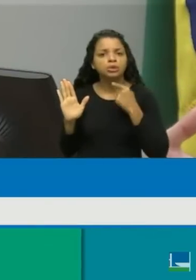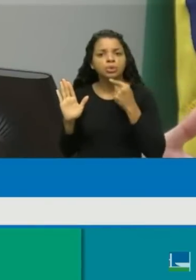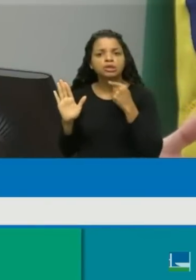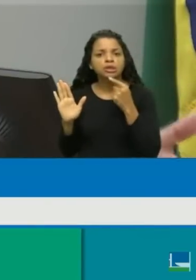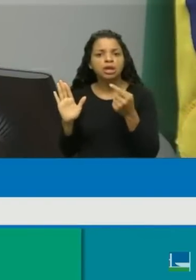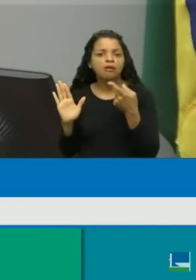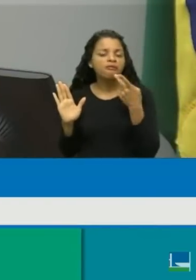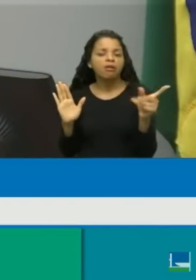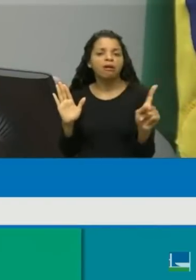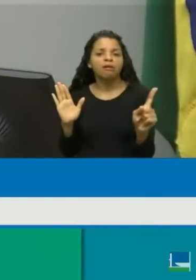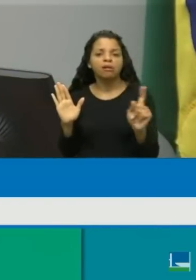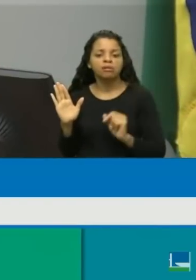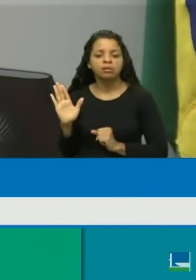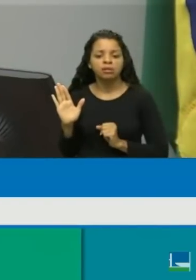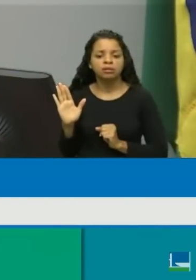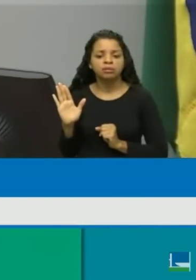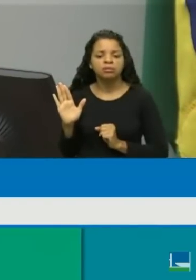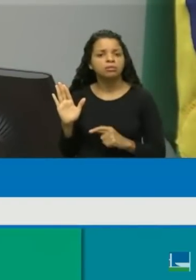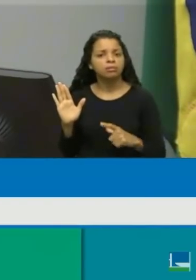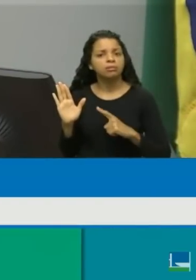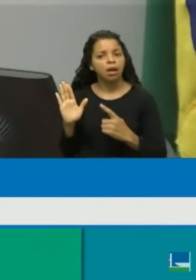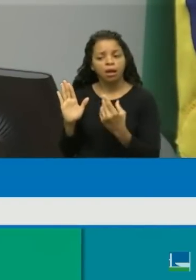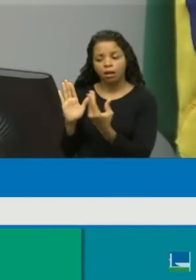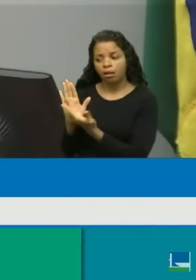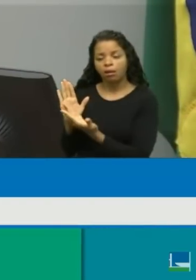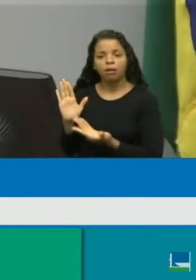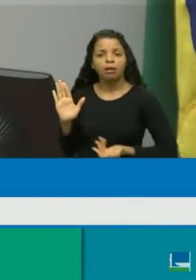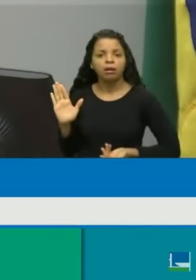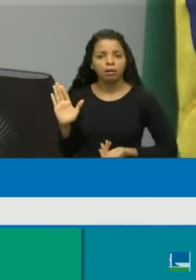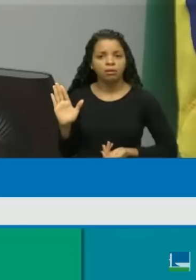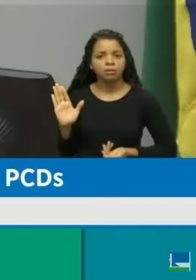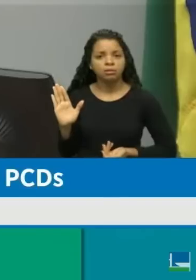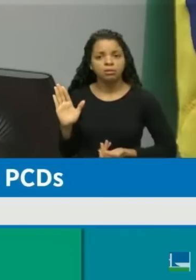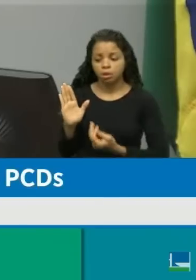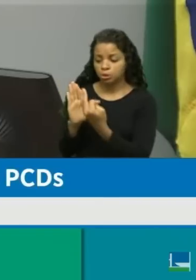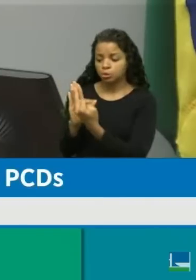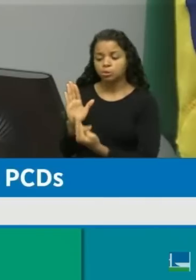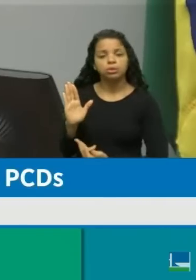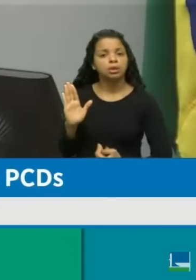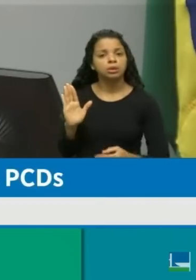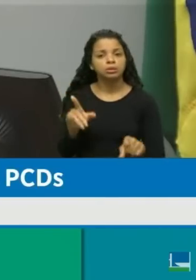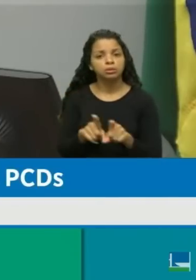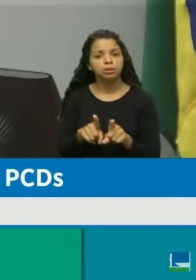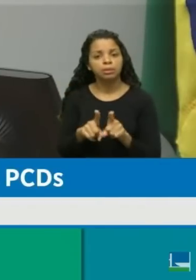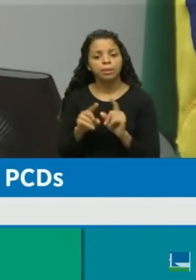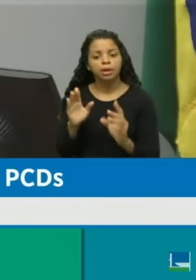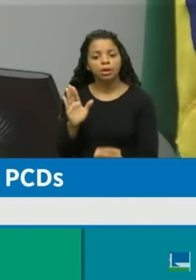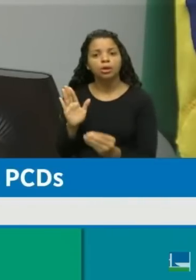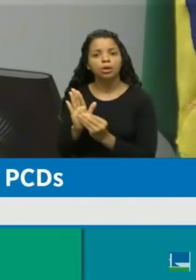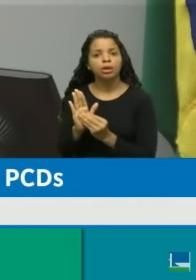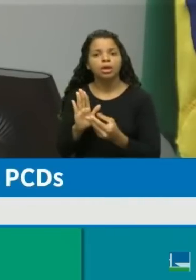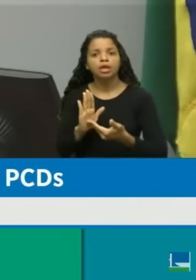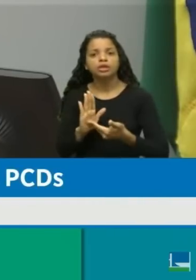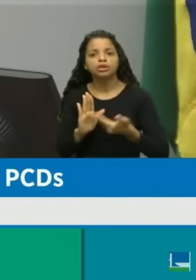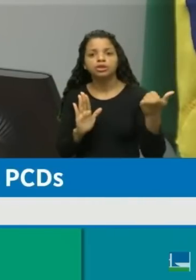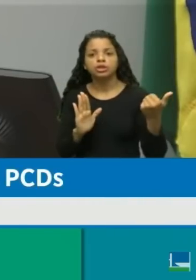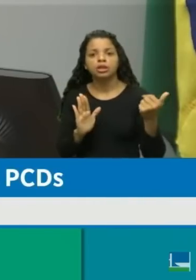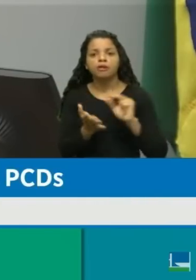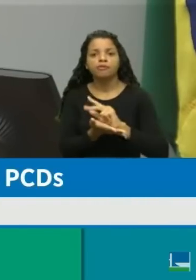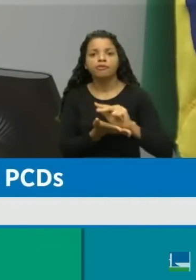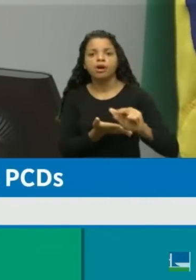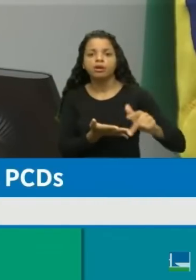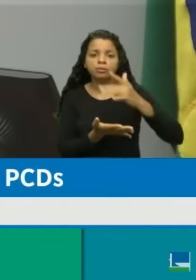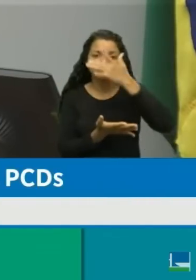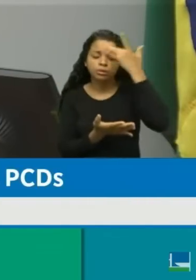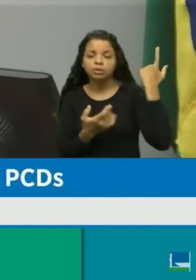a cabeça, meu amigo. Está no texto. Está no texto também que vocês estão excluindo uma série de pessoas que